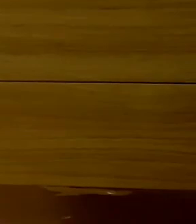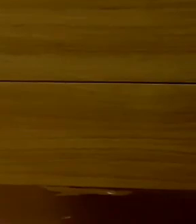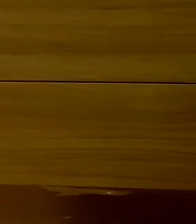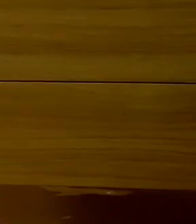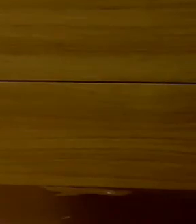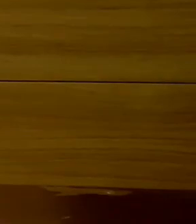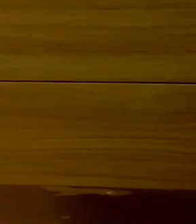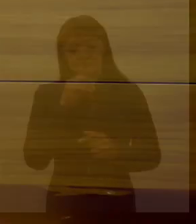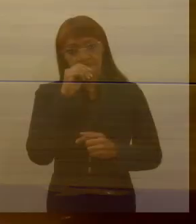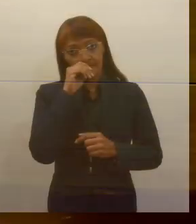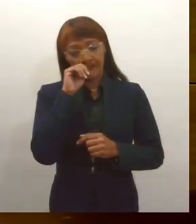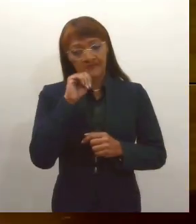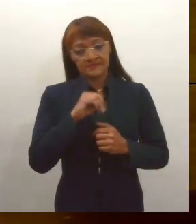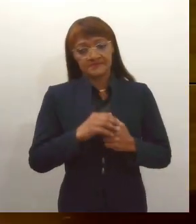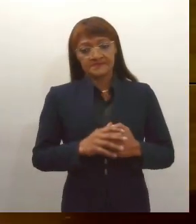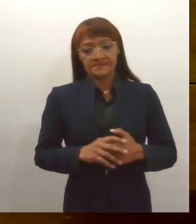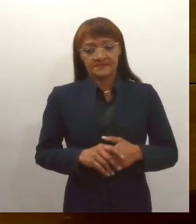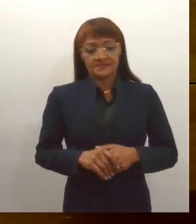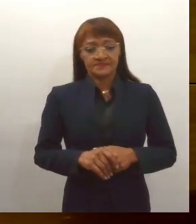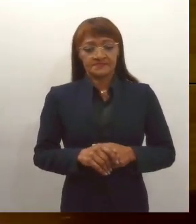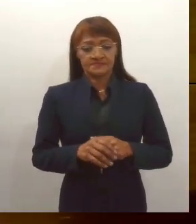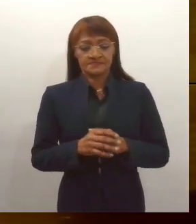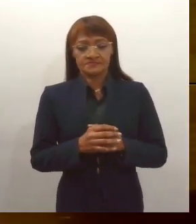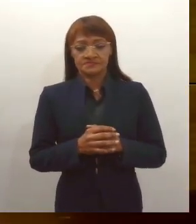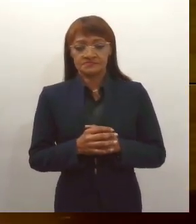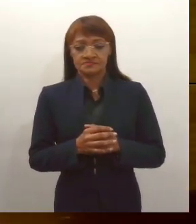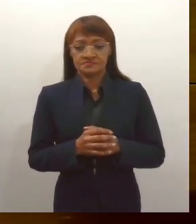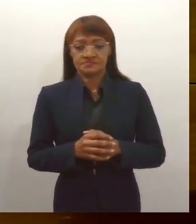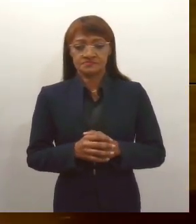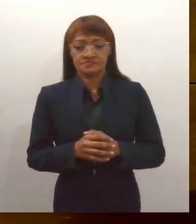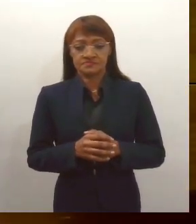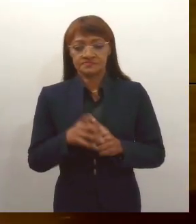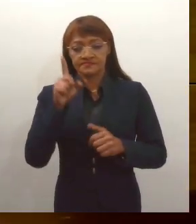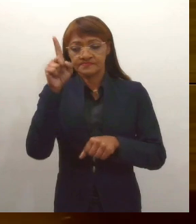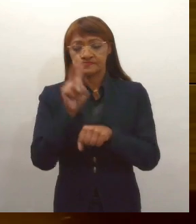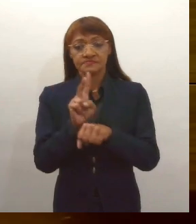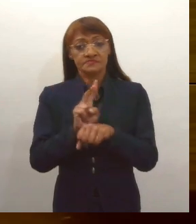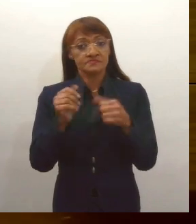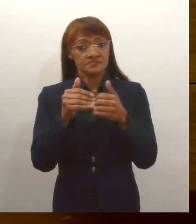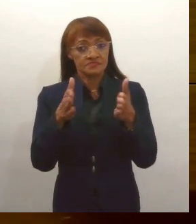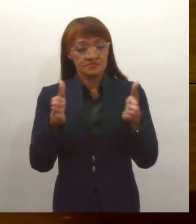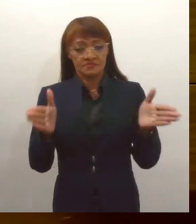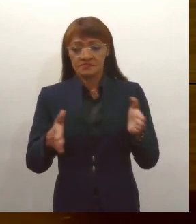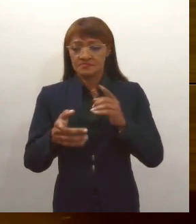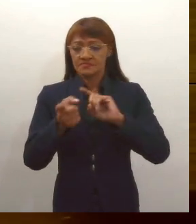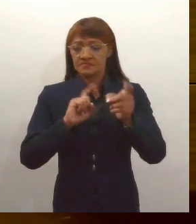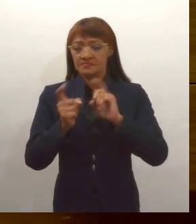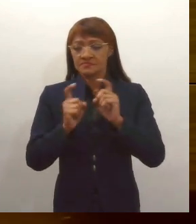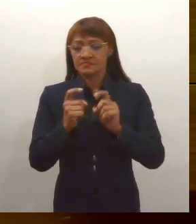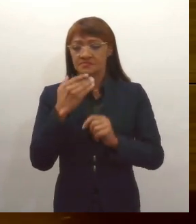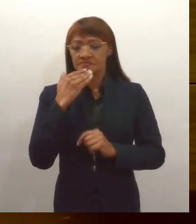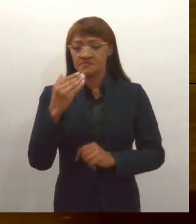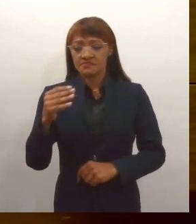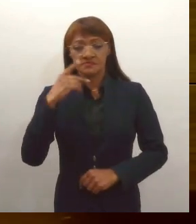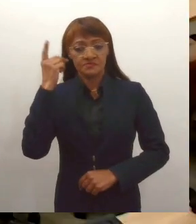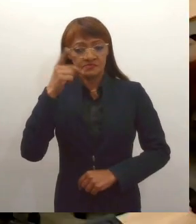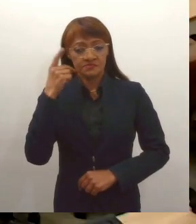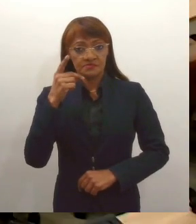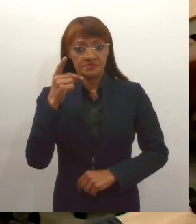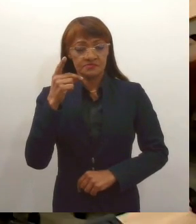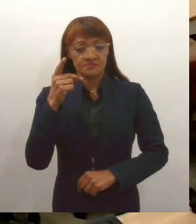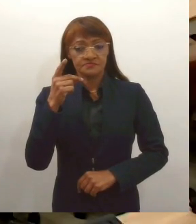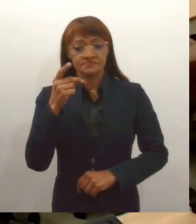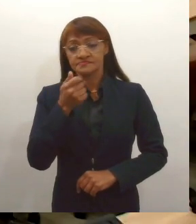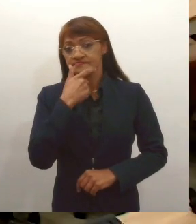Certo Sobre a proteção de Deus declaro aberta a presente sessão solicito do deputado Luciano Bispo a leitura do expediente leitura do